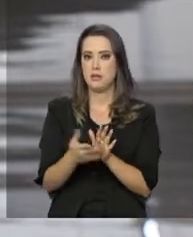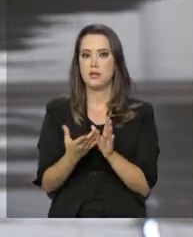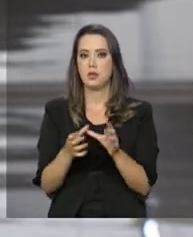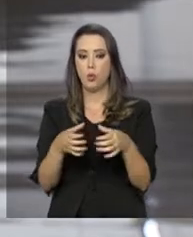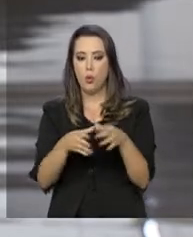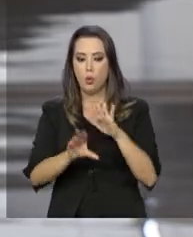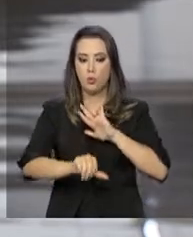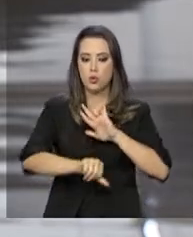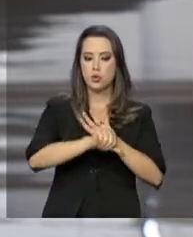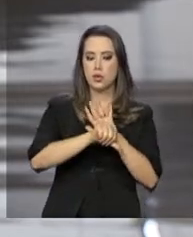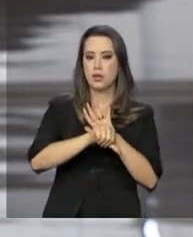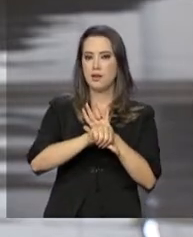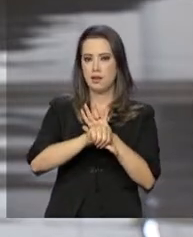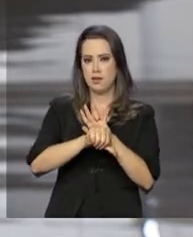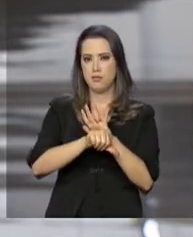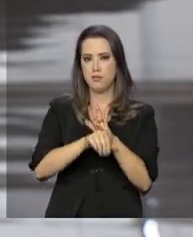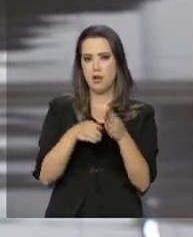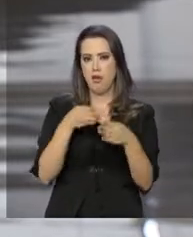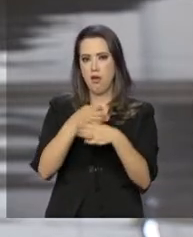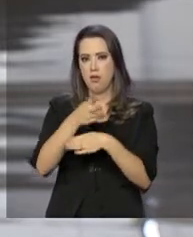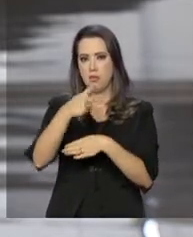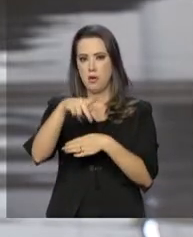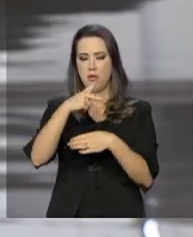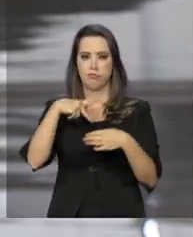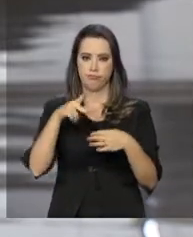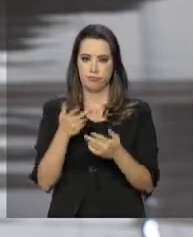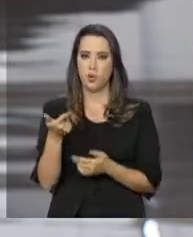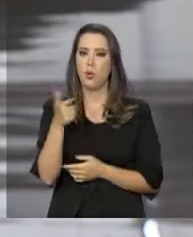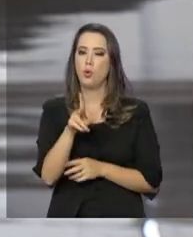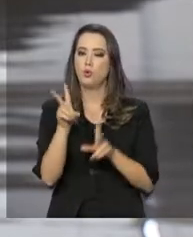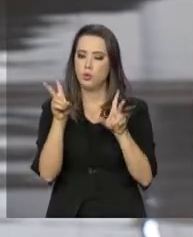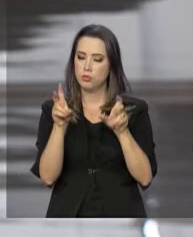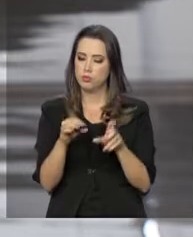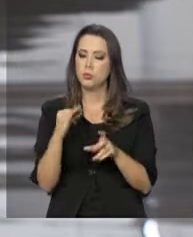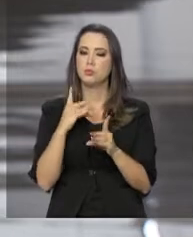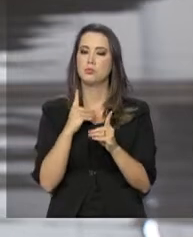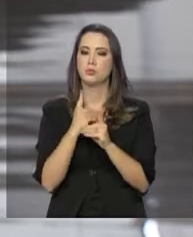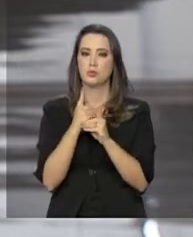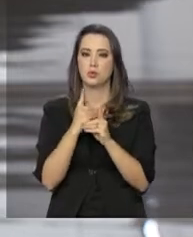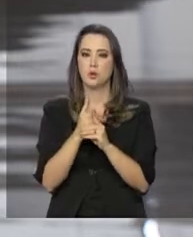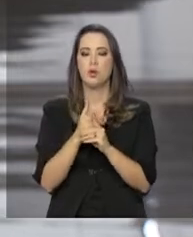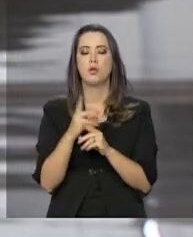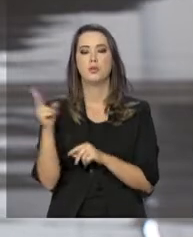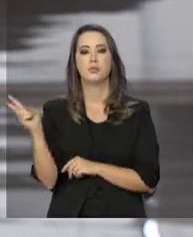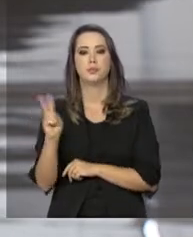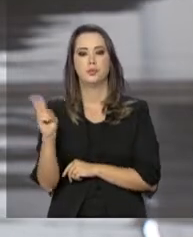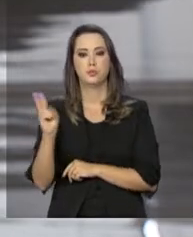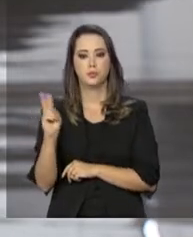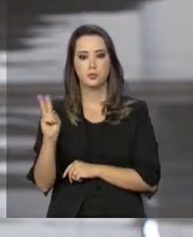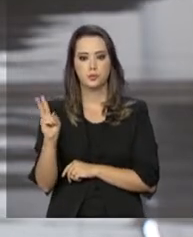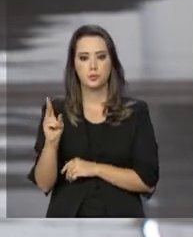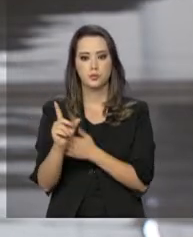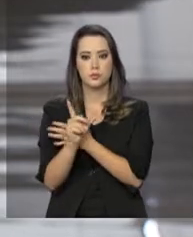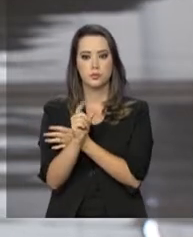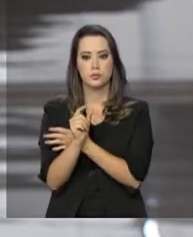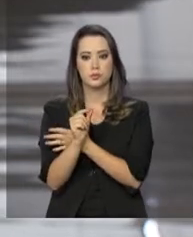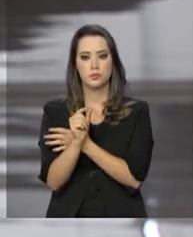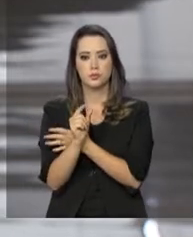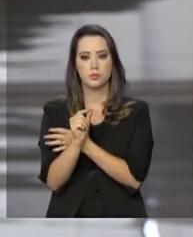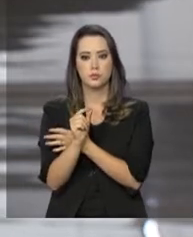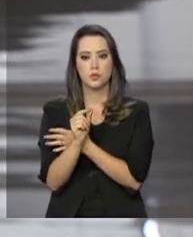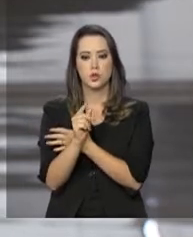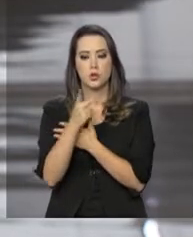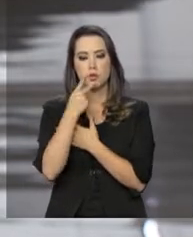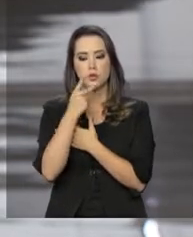outro tema do encontro foi a venezuela segundo michel temer também por meio de sua conta no twitter os deputados norte americanos